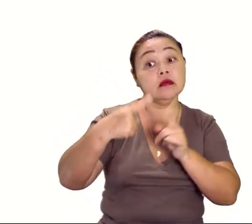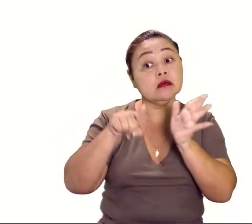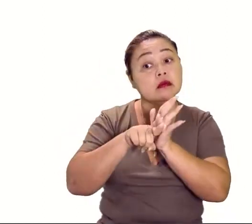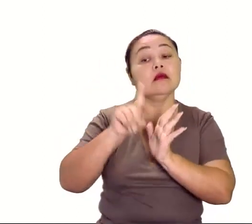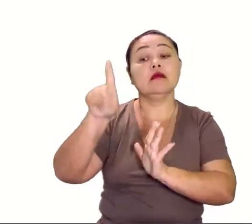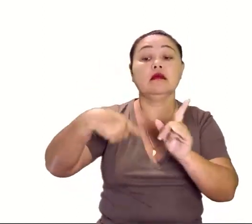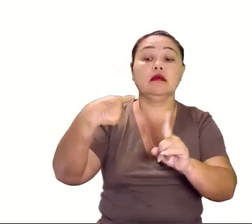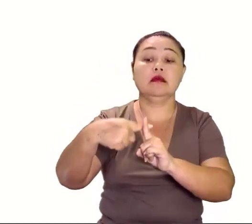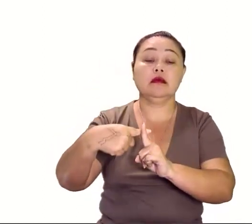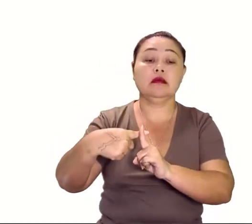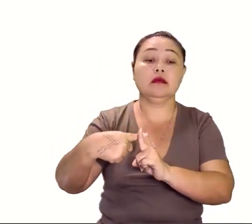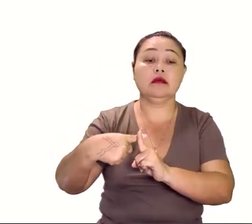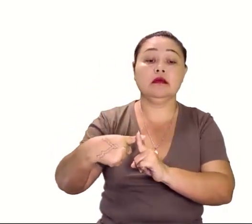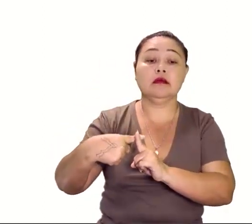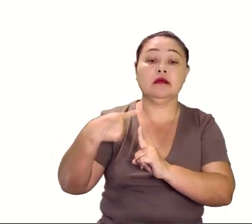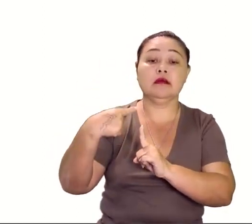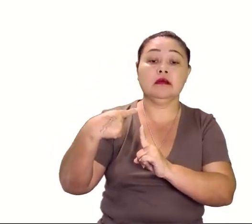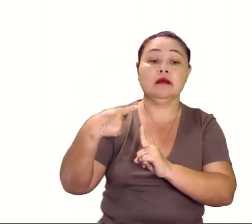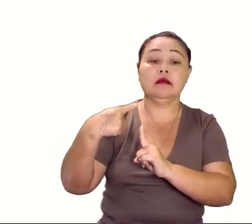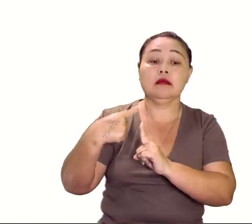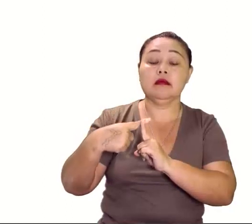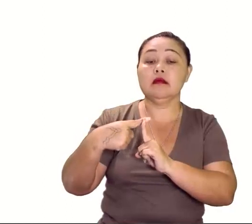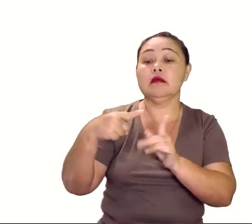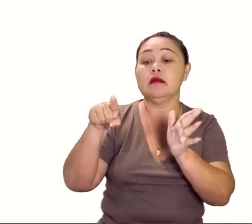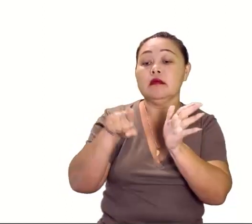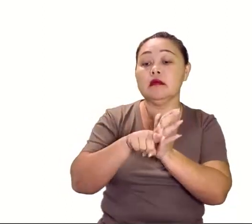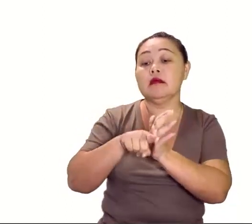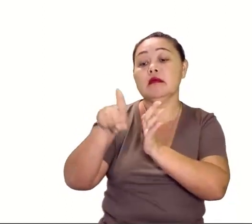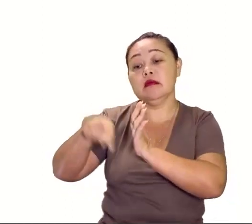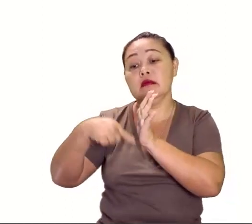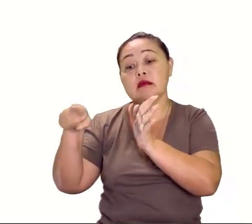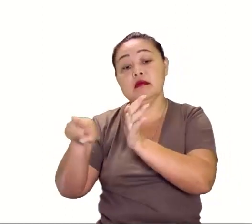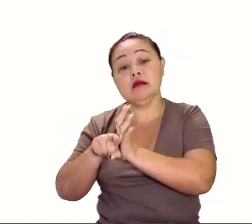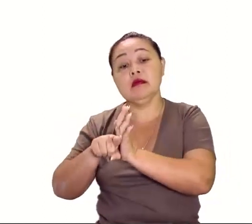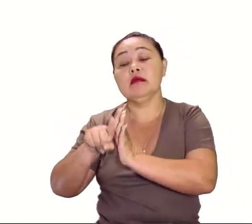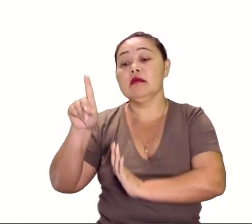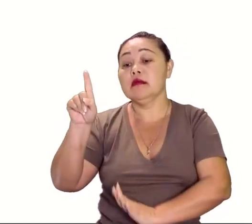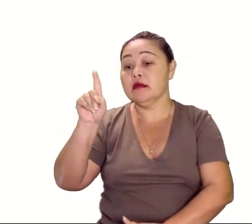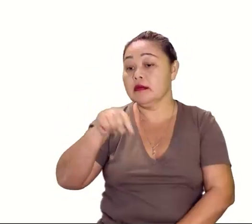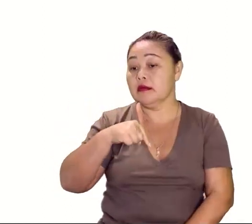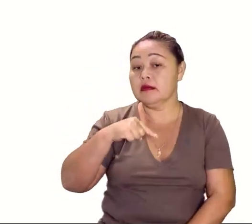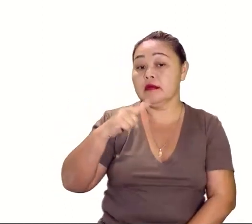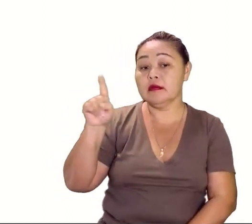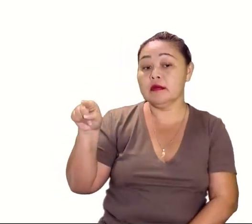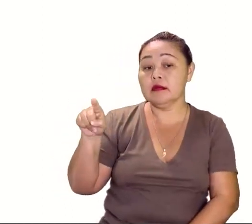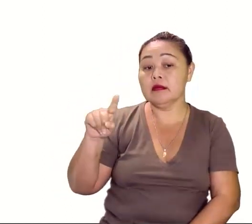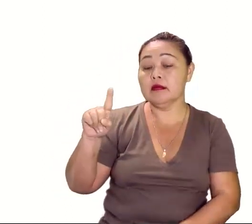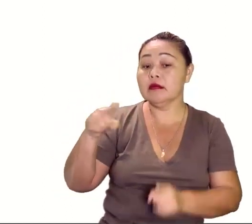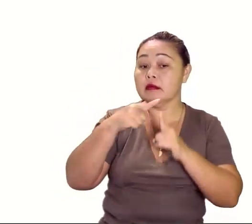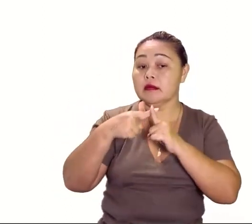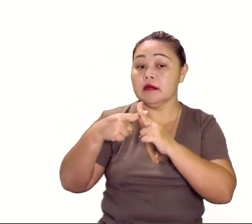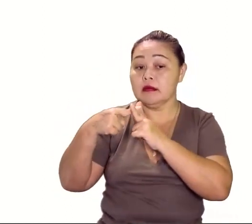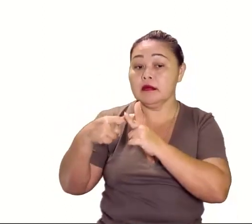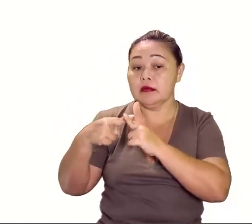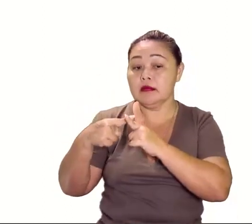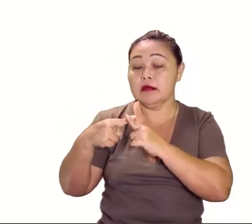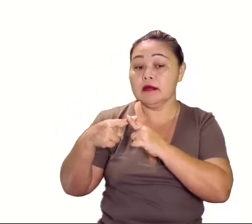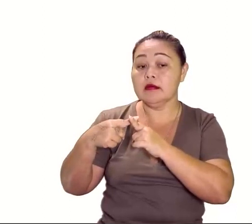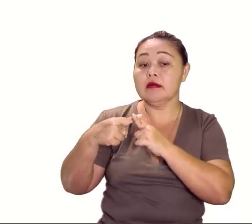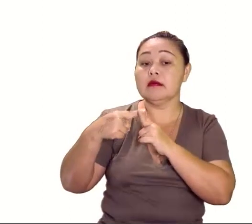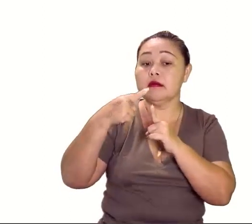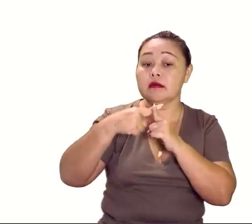negativo? Positivo. Por quê? Porque menos com menos é mais. E aqui vamos multiplicar todo mundo? Vamos. Menos